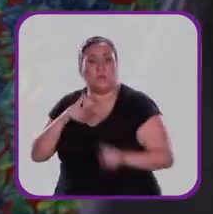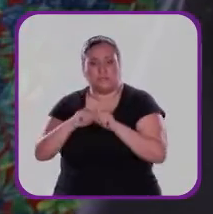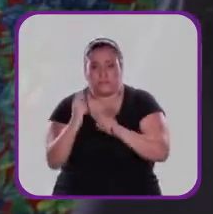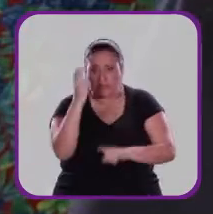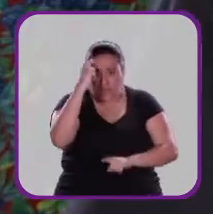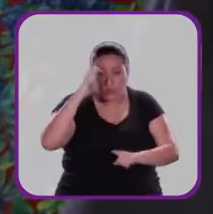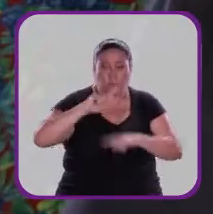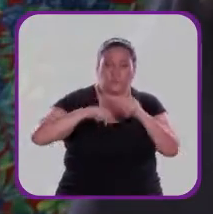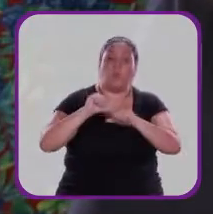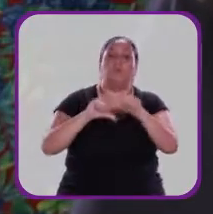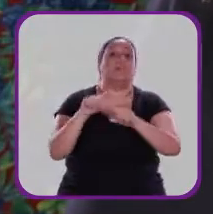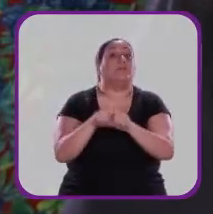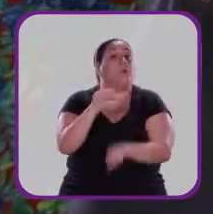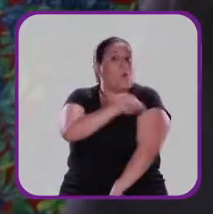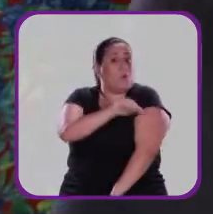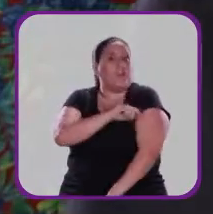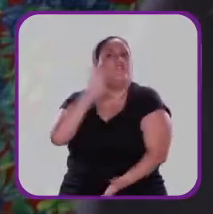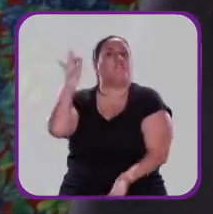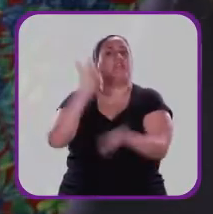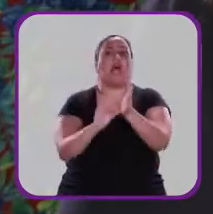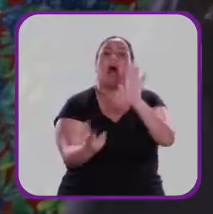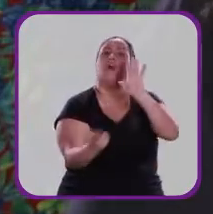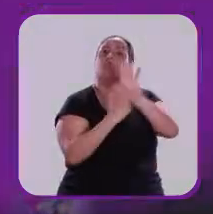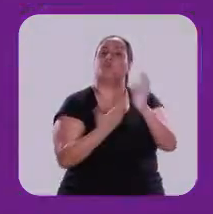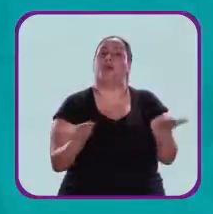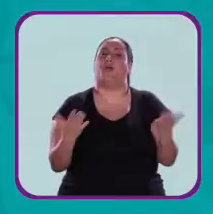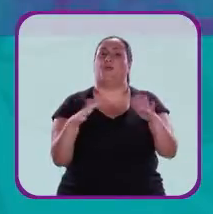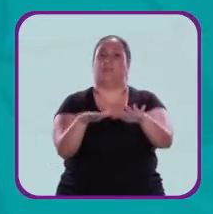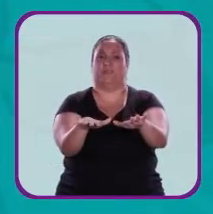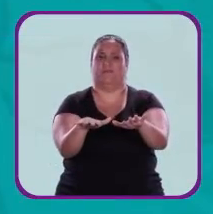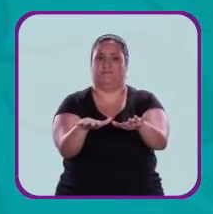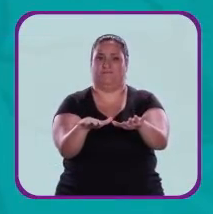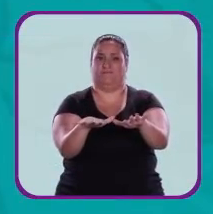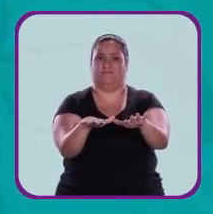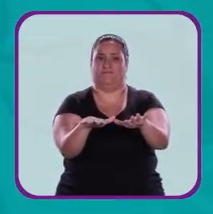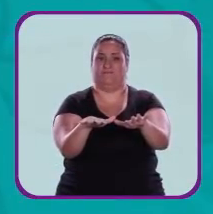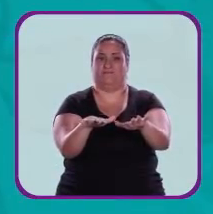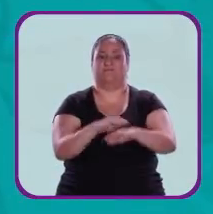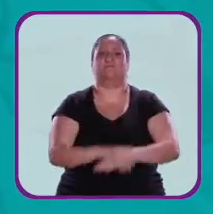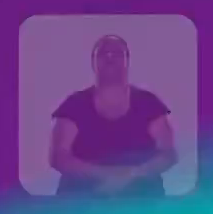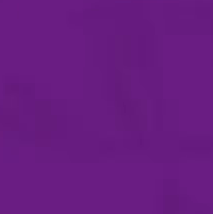na cultura e tornar o Rio uma cidade verdadeiramente inclusiva.